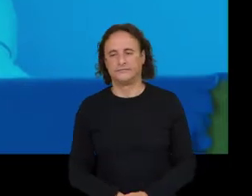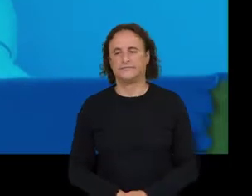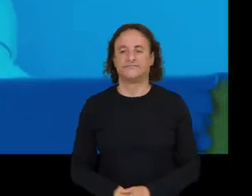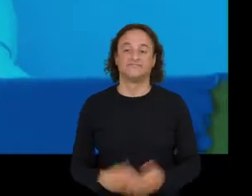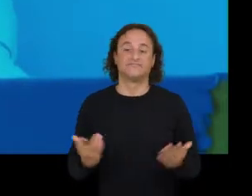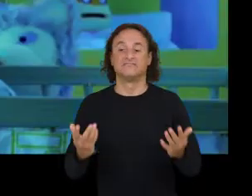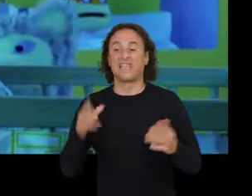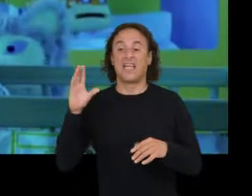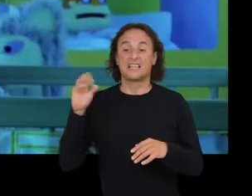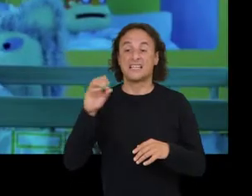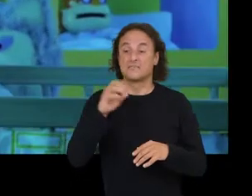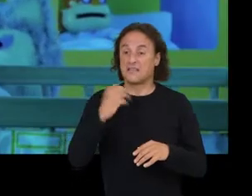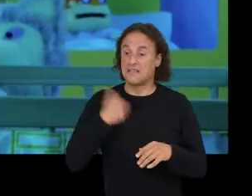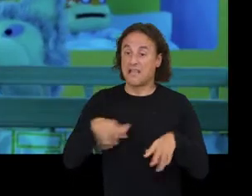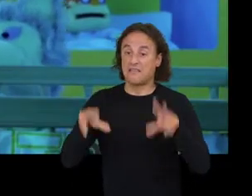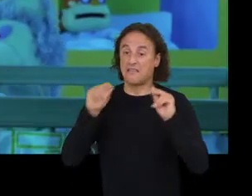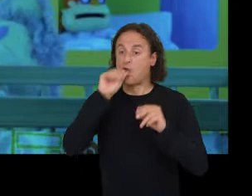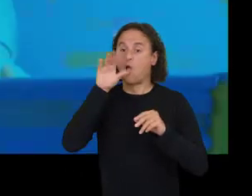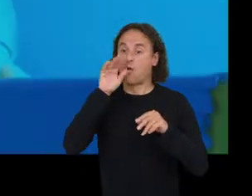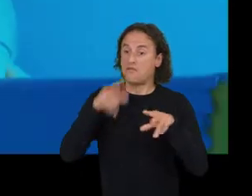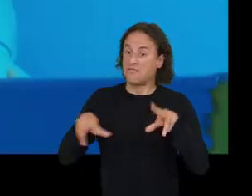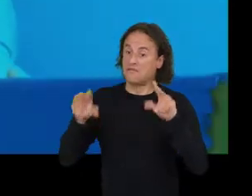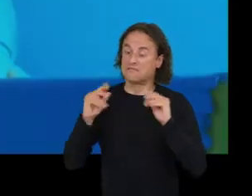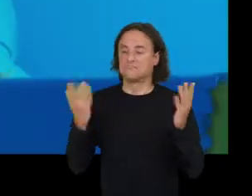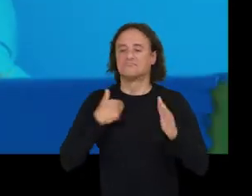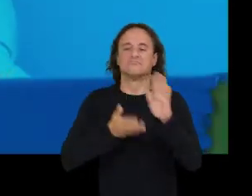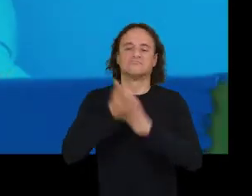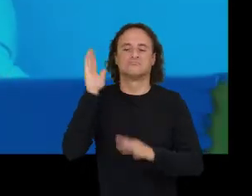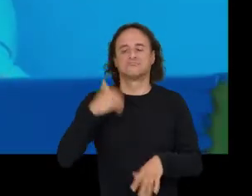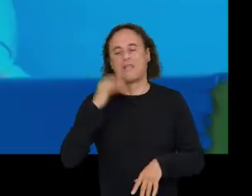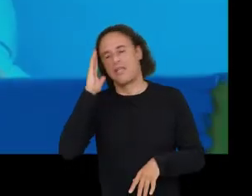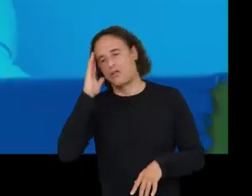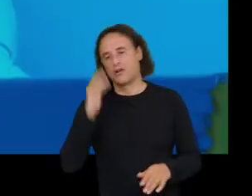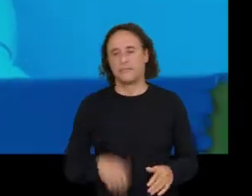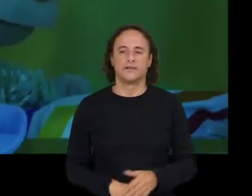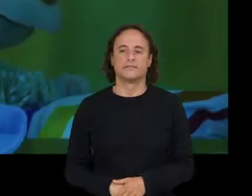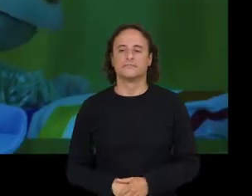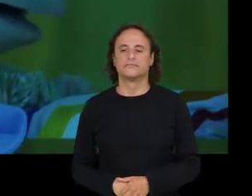Pois xa que Chispa parou de obrar, eu vou dormir. Ai.